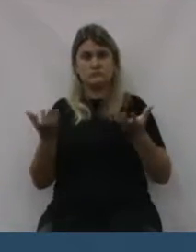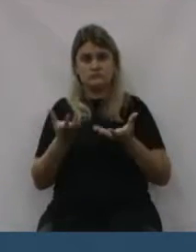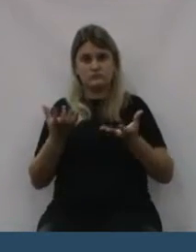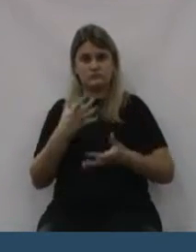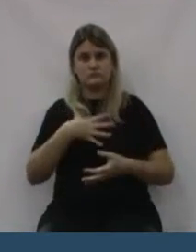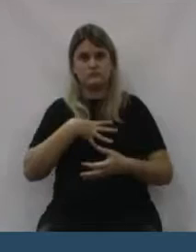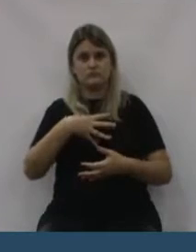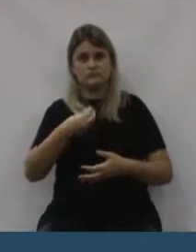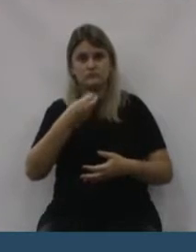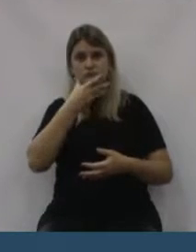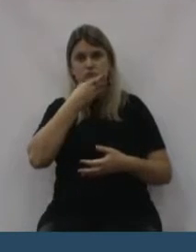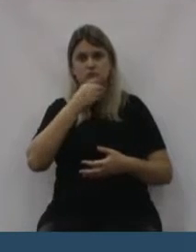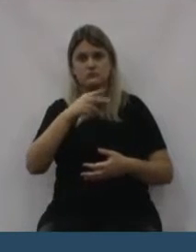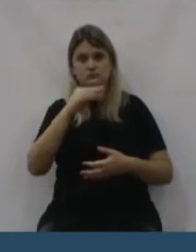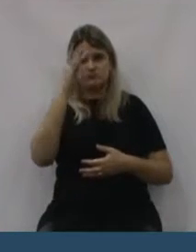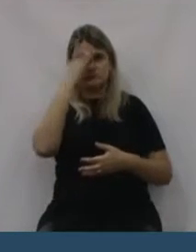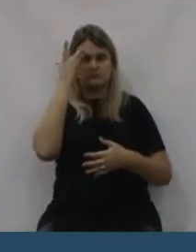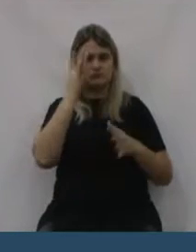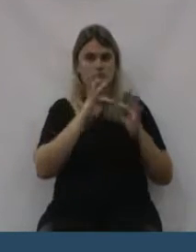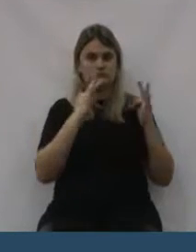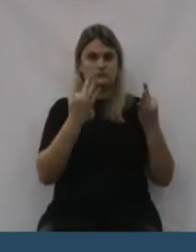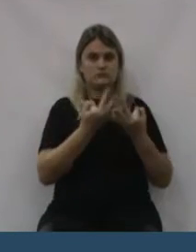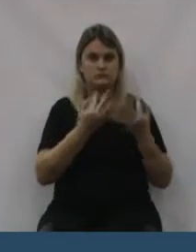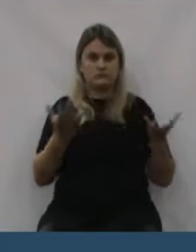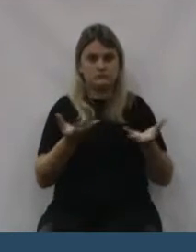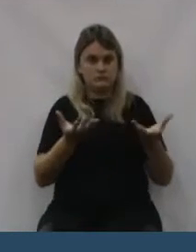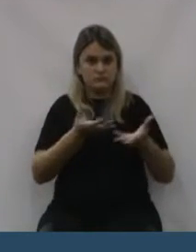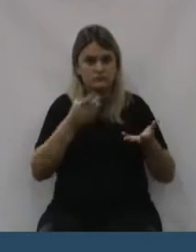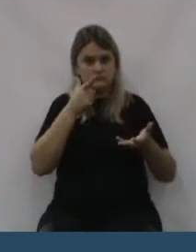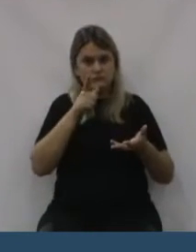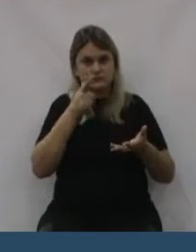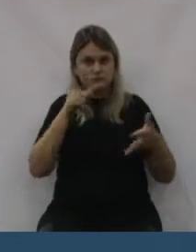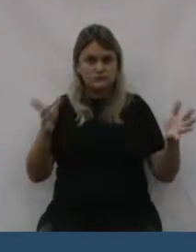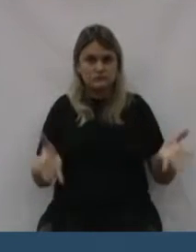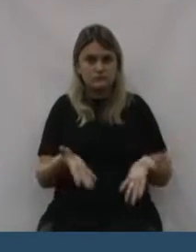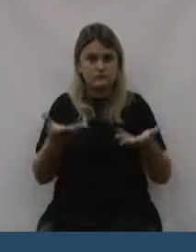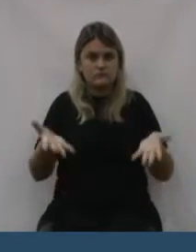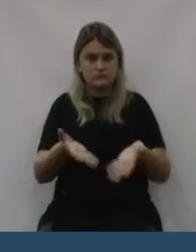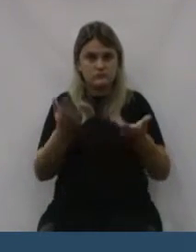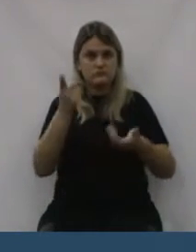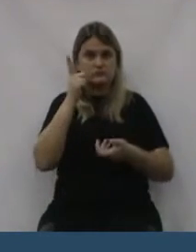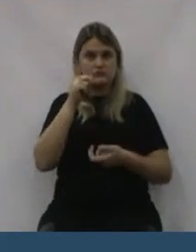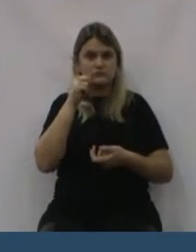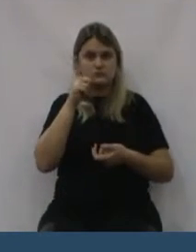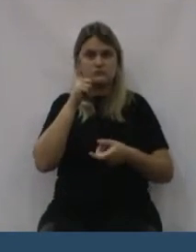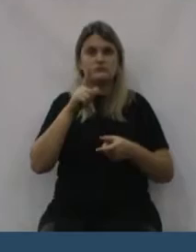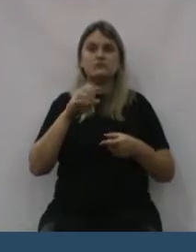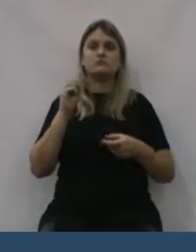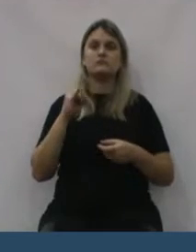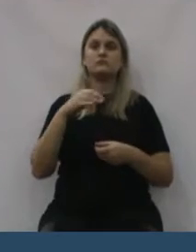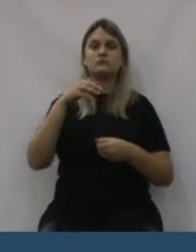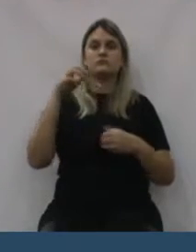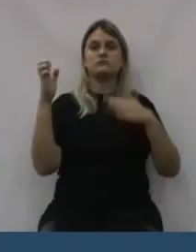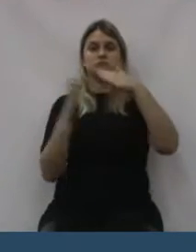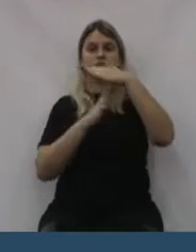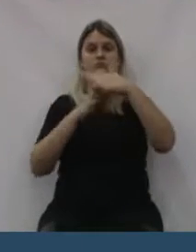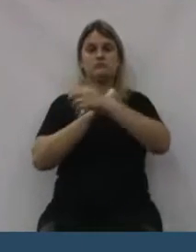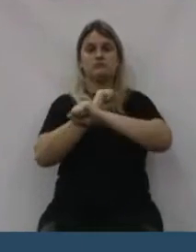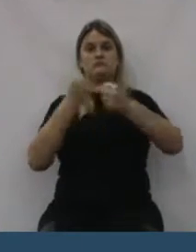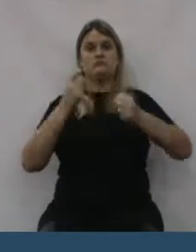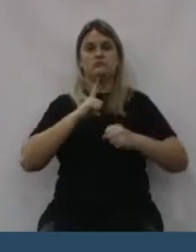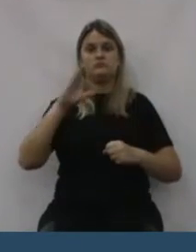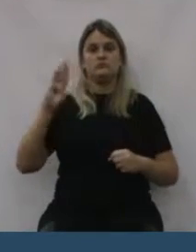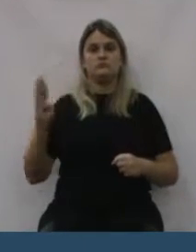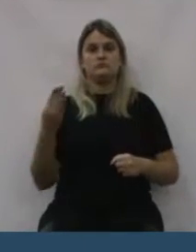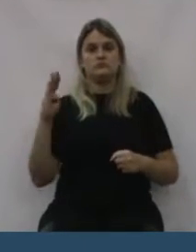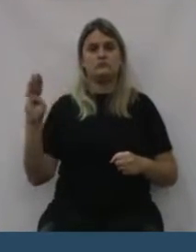dos 2%. Digamos que essa empresa familiar, a empresa familiar, ela até dá para entender que essa